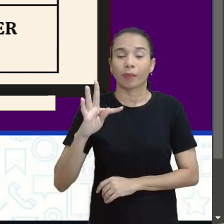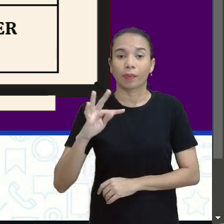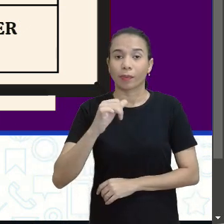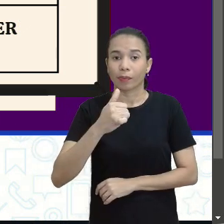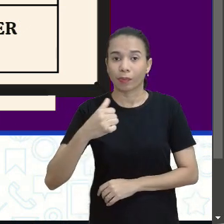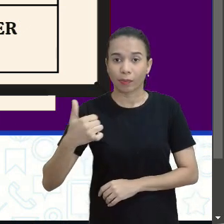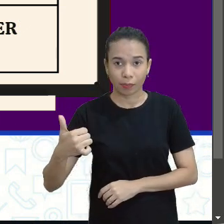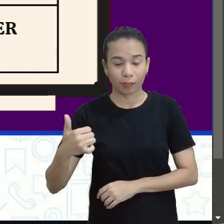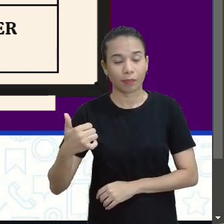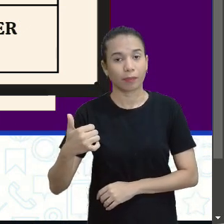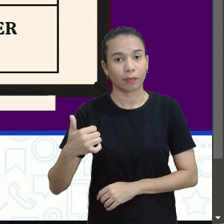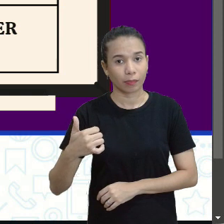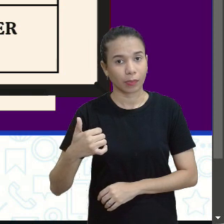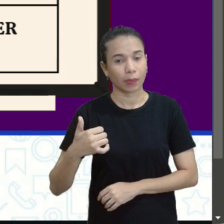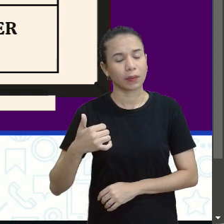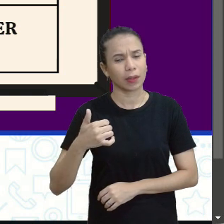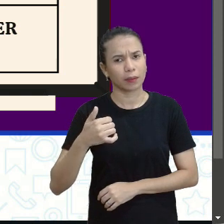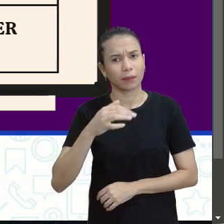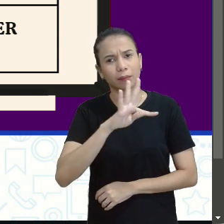T11, né?